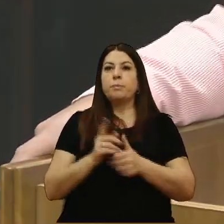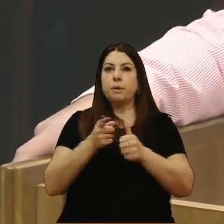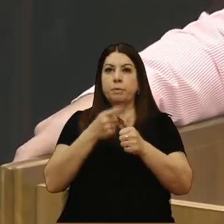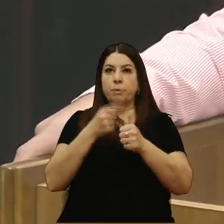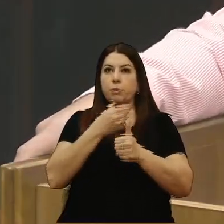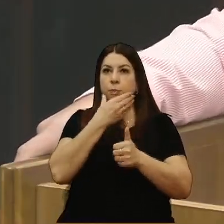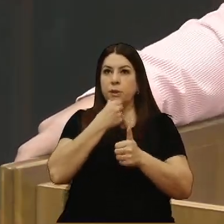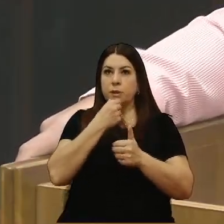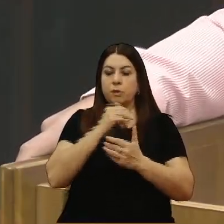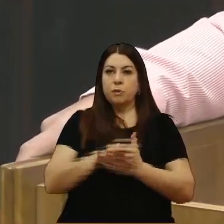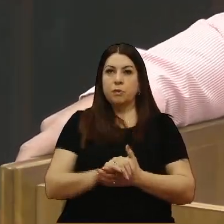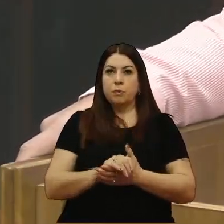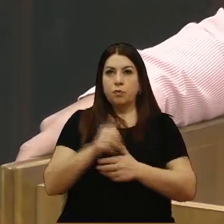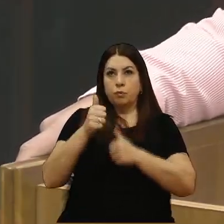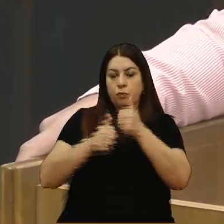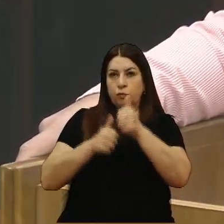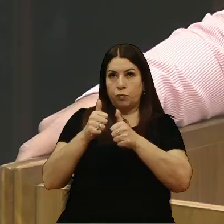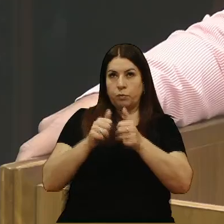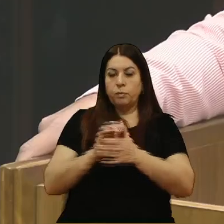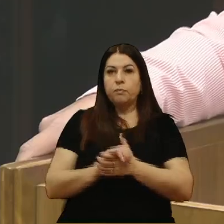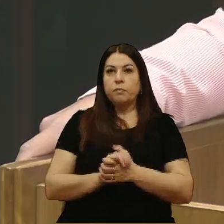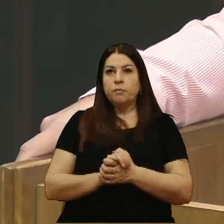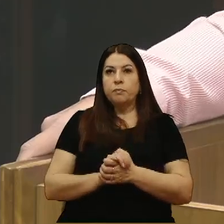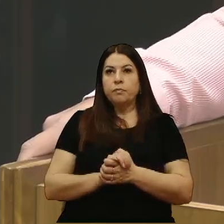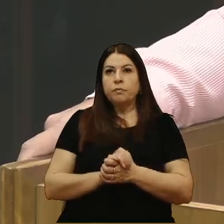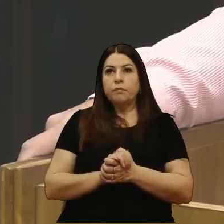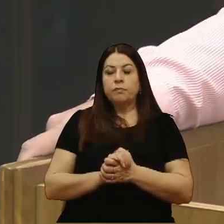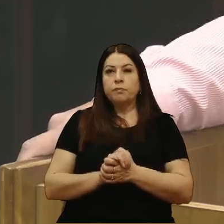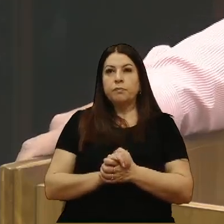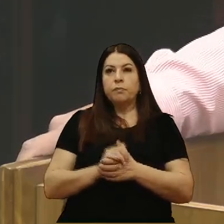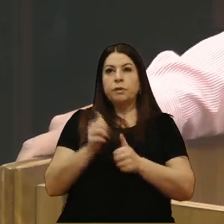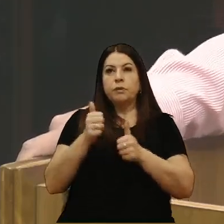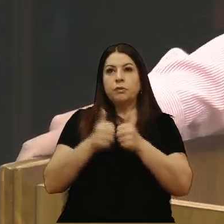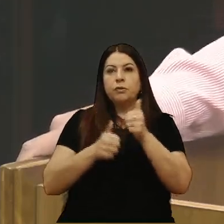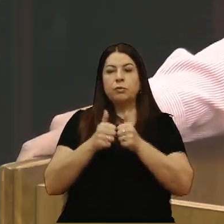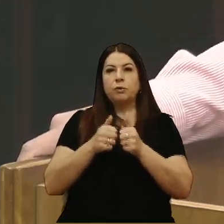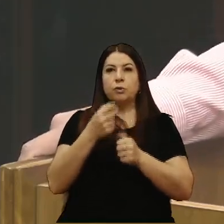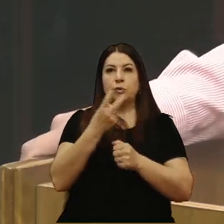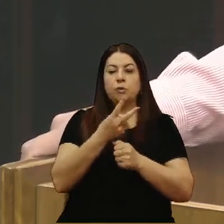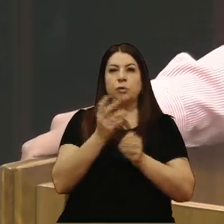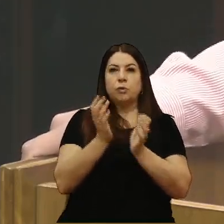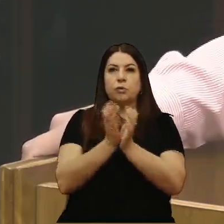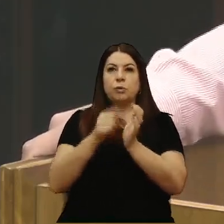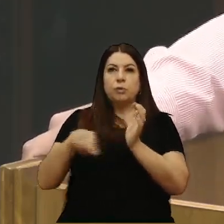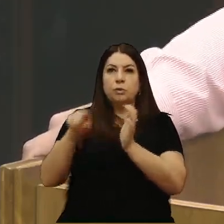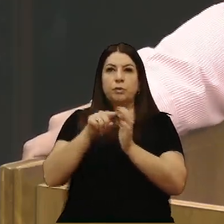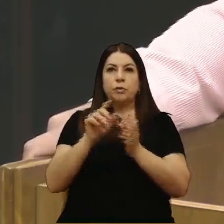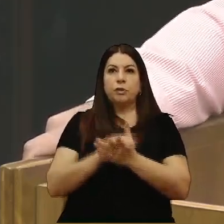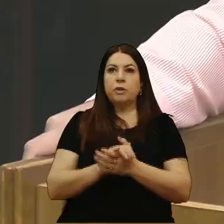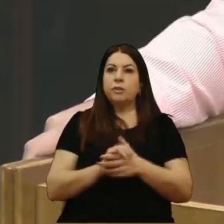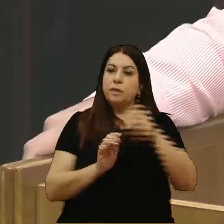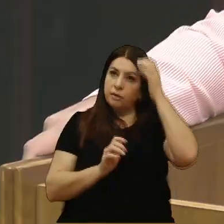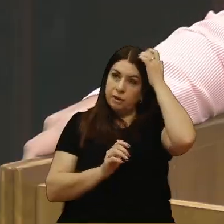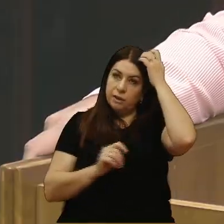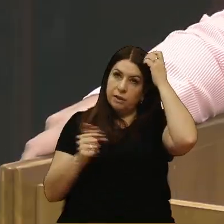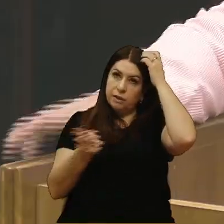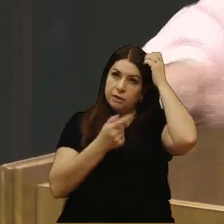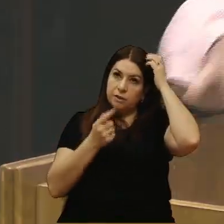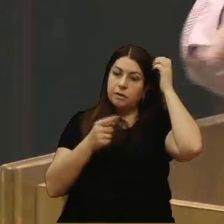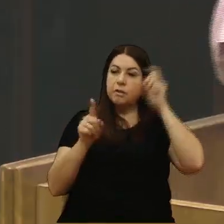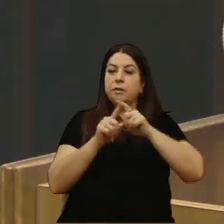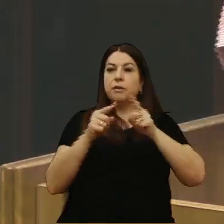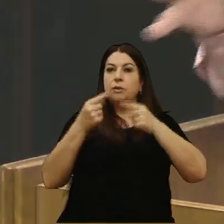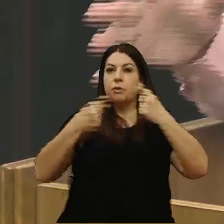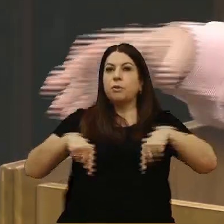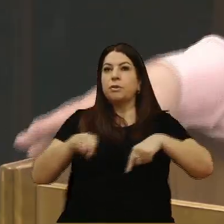um menino que joga futebol num time, 2 times bem conhecidos da cidade, e numa competição, aqui eu